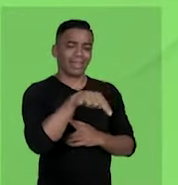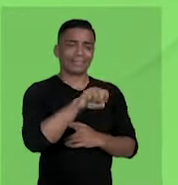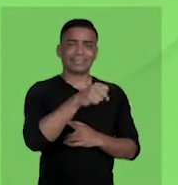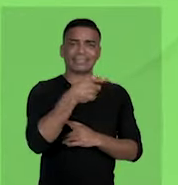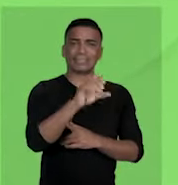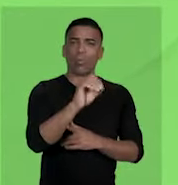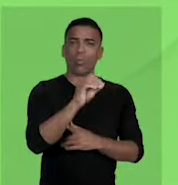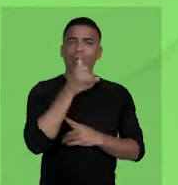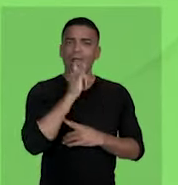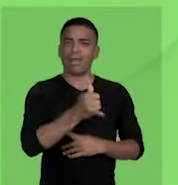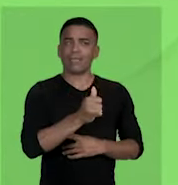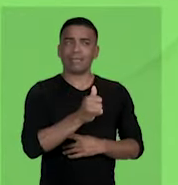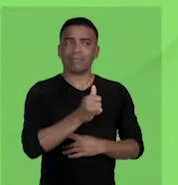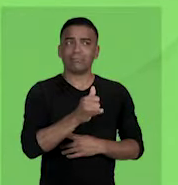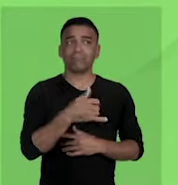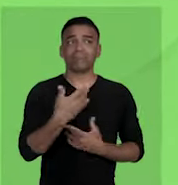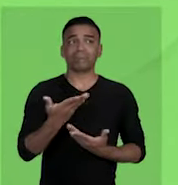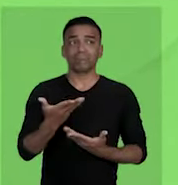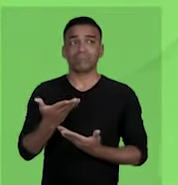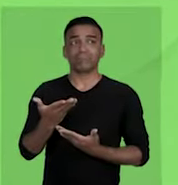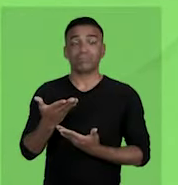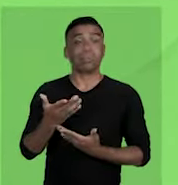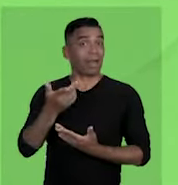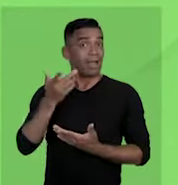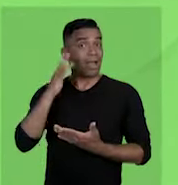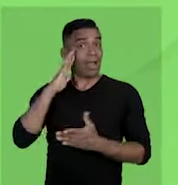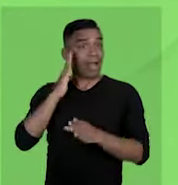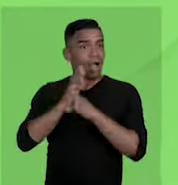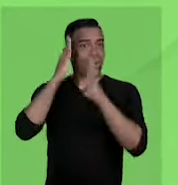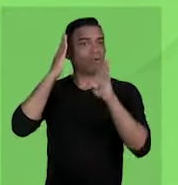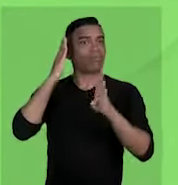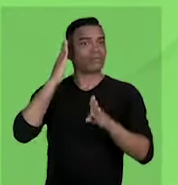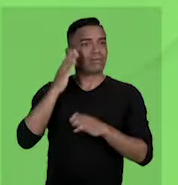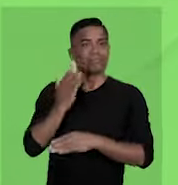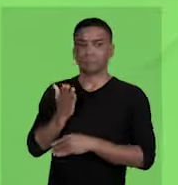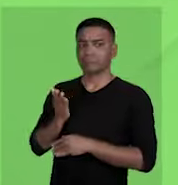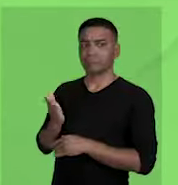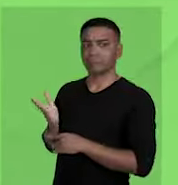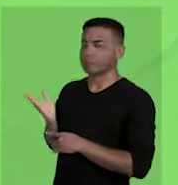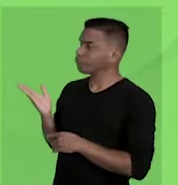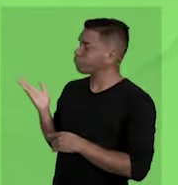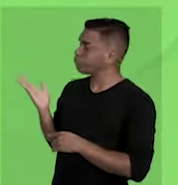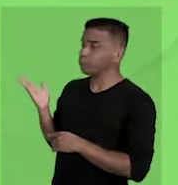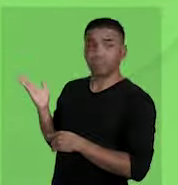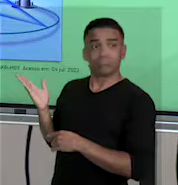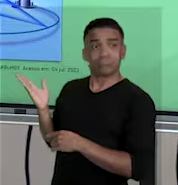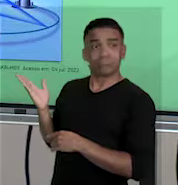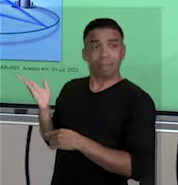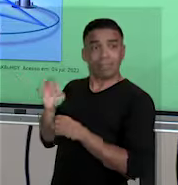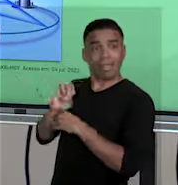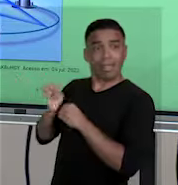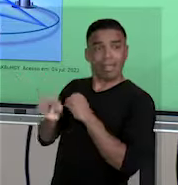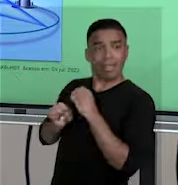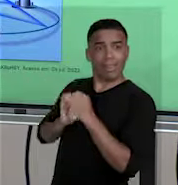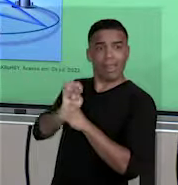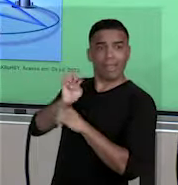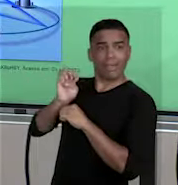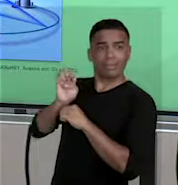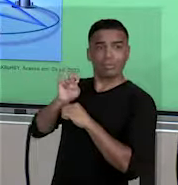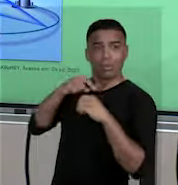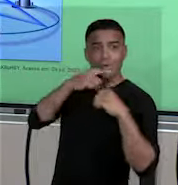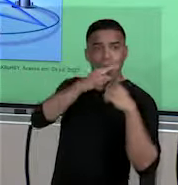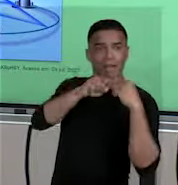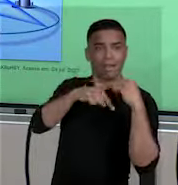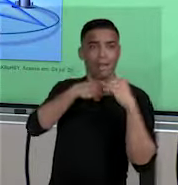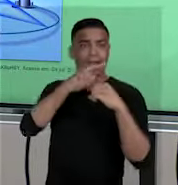lá. Para que haja a corrente elétrica, ou seja, para que isso aqui aconteça, a passagem dos elétrons de um átomo